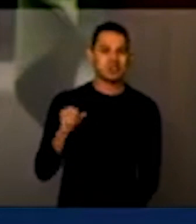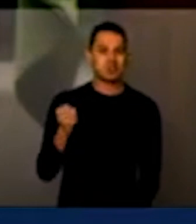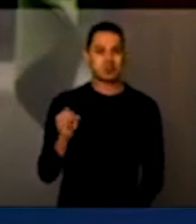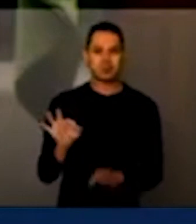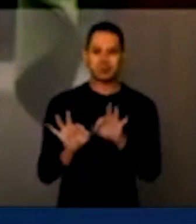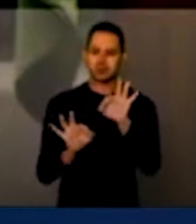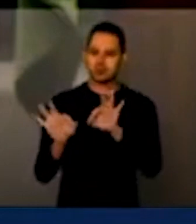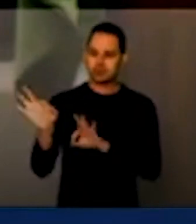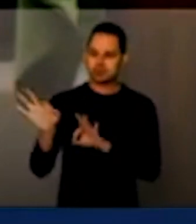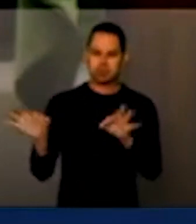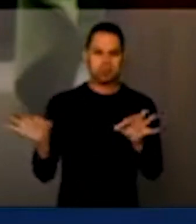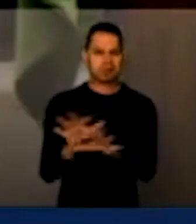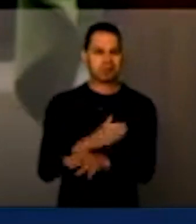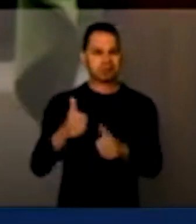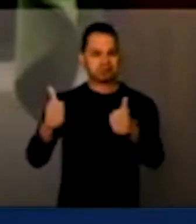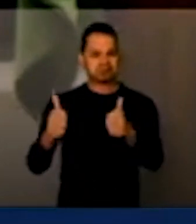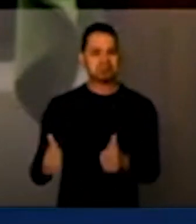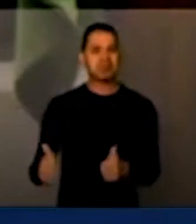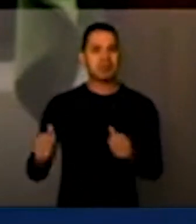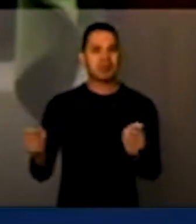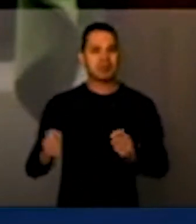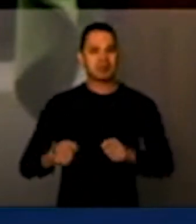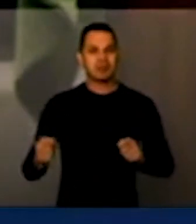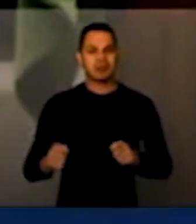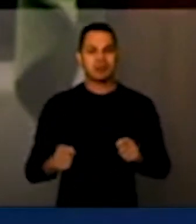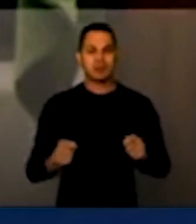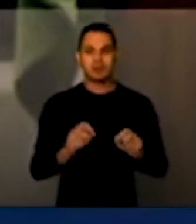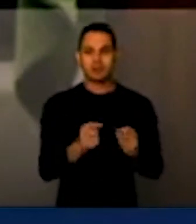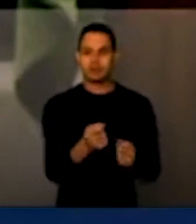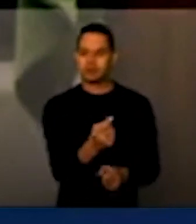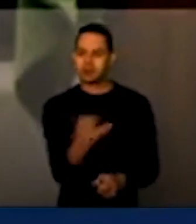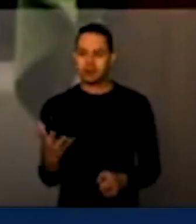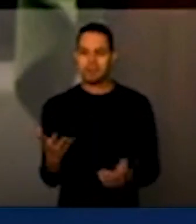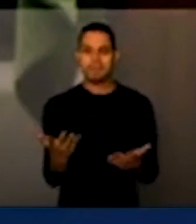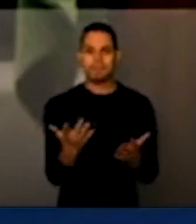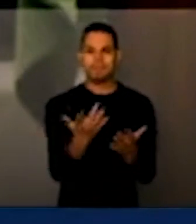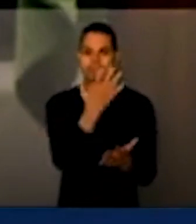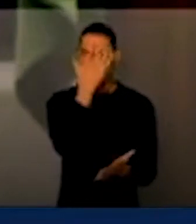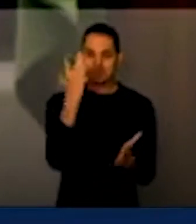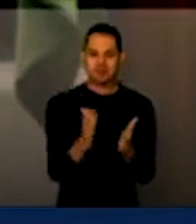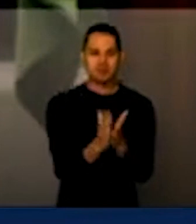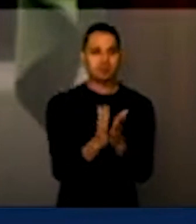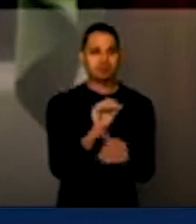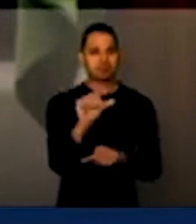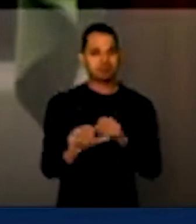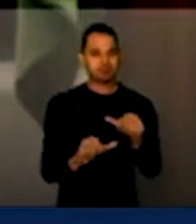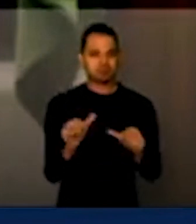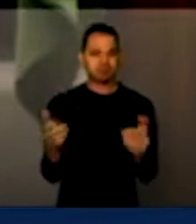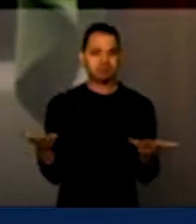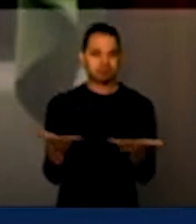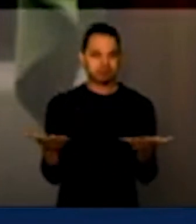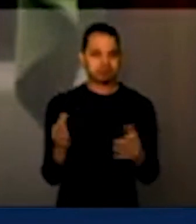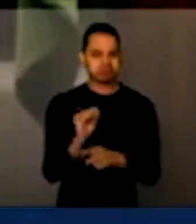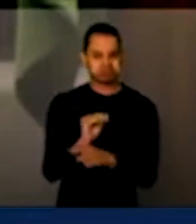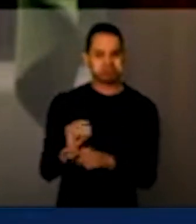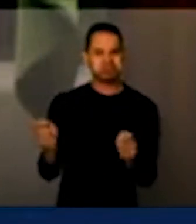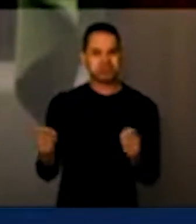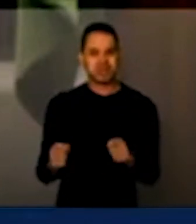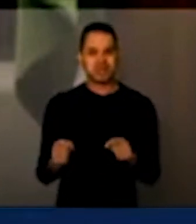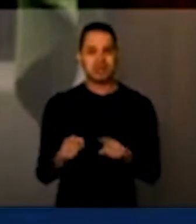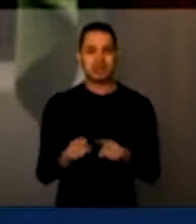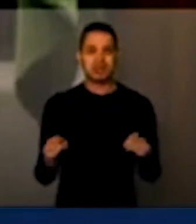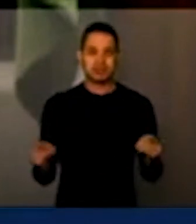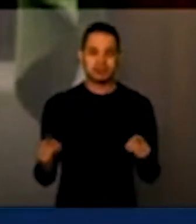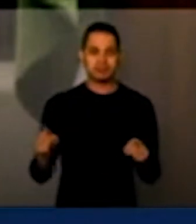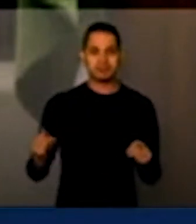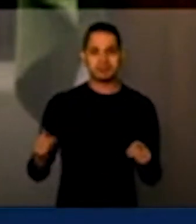estruturade cimo que foi um dos responsáveis por tirar milhões de pessoas da miséria mas como bolsonaro tem interesse eleitoral fiz um programa